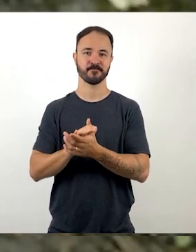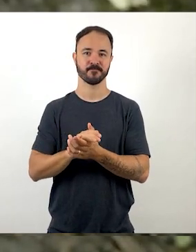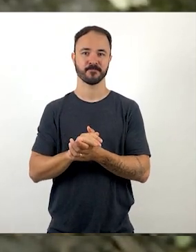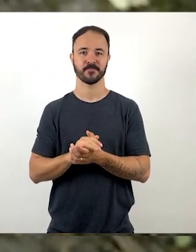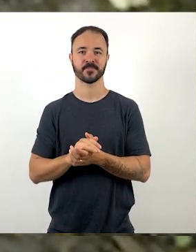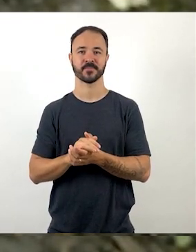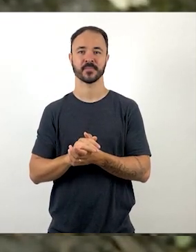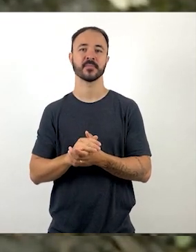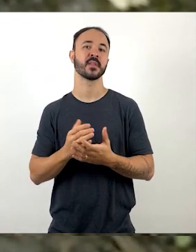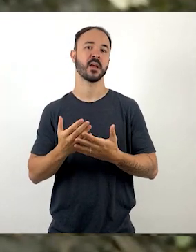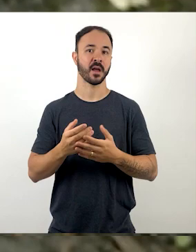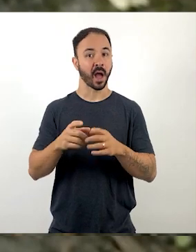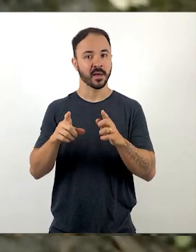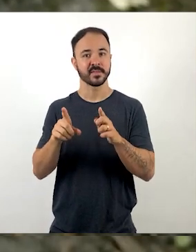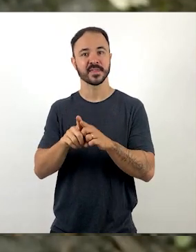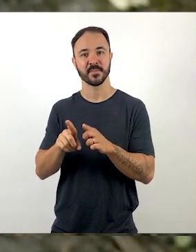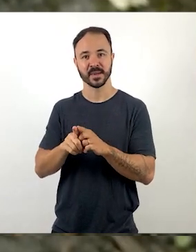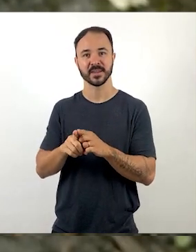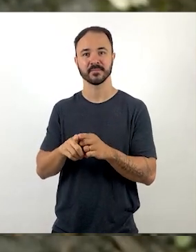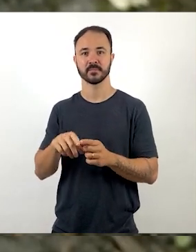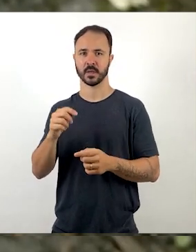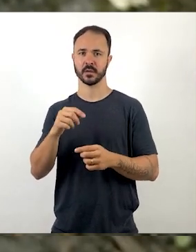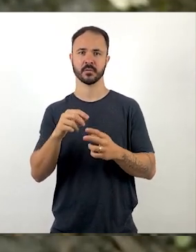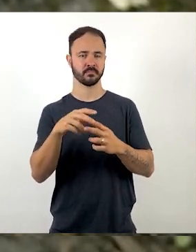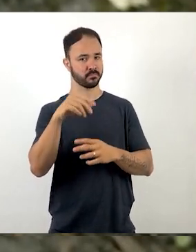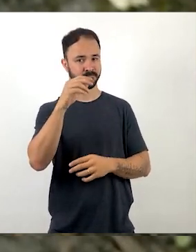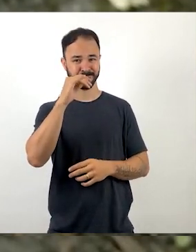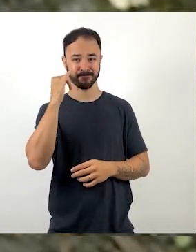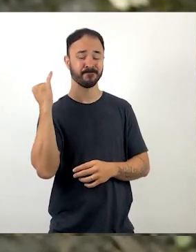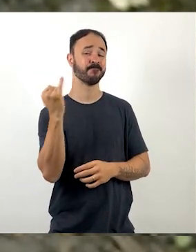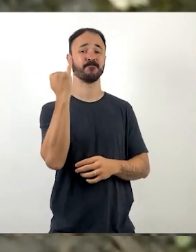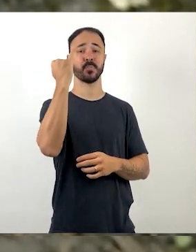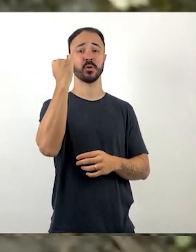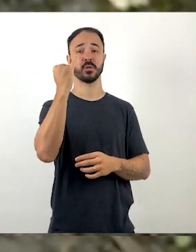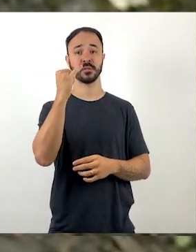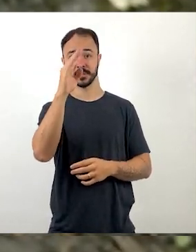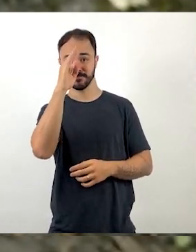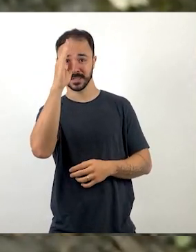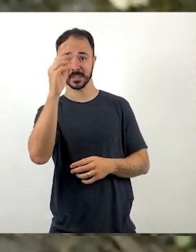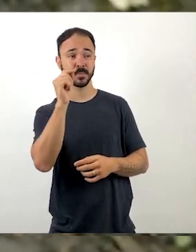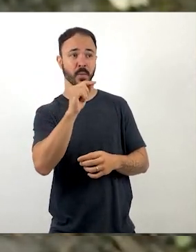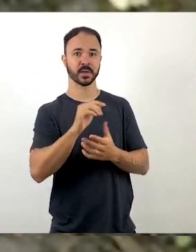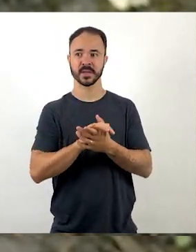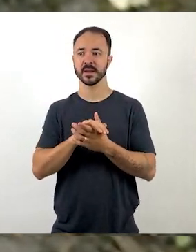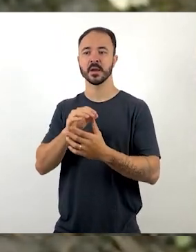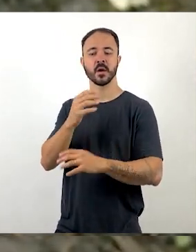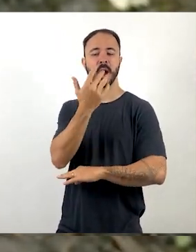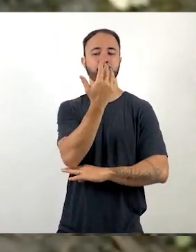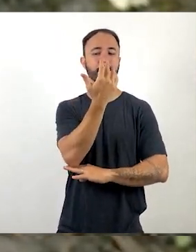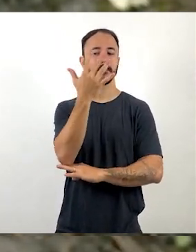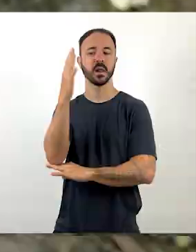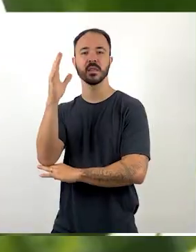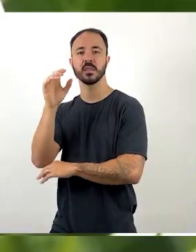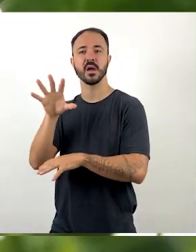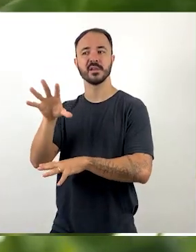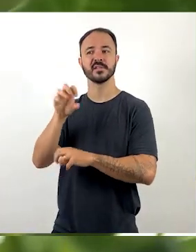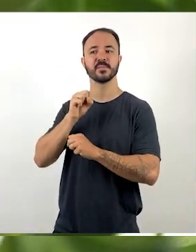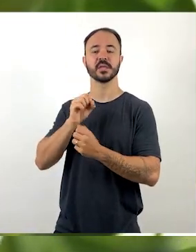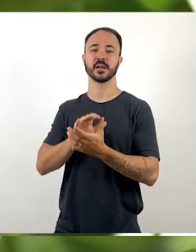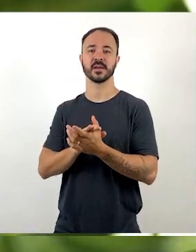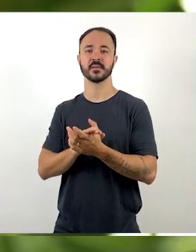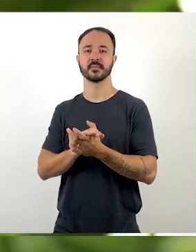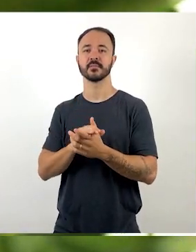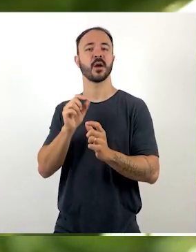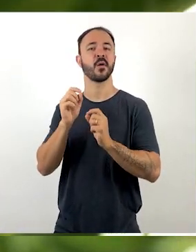do organismo vegetal. Vale destacar que como os dois componentes fundamentais que intervêm nesse processo de respiração da planta. A